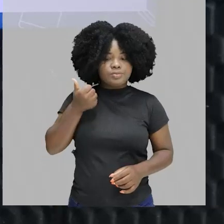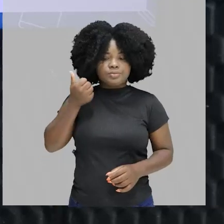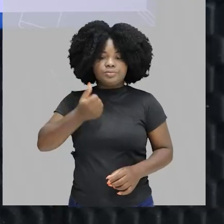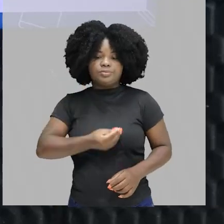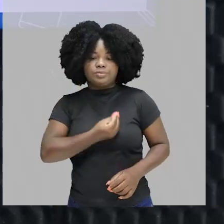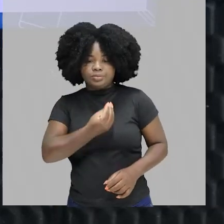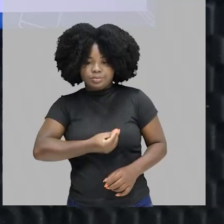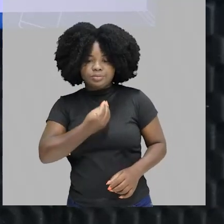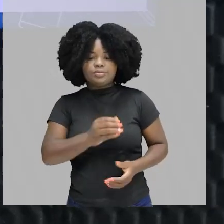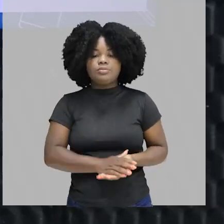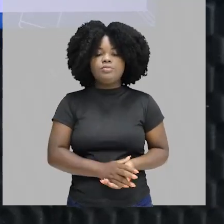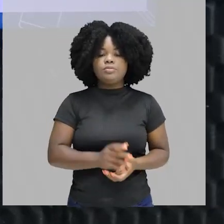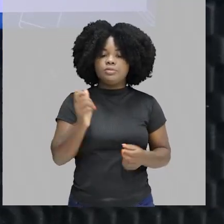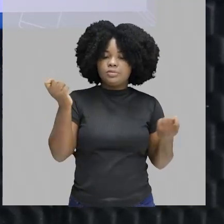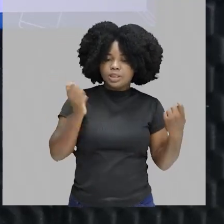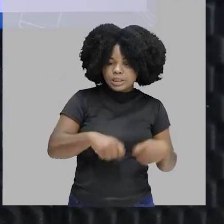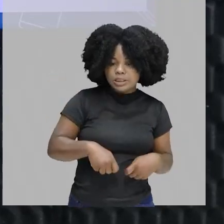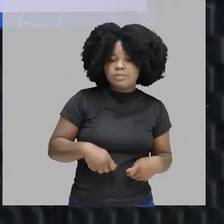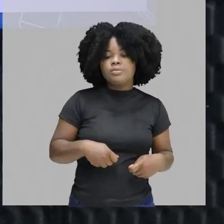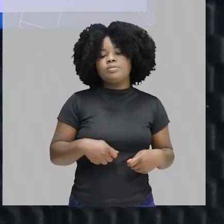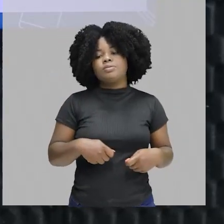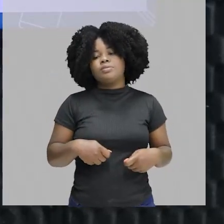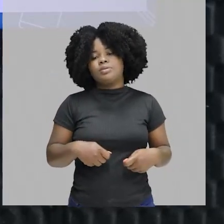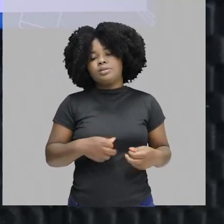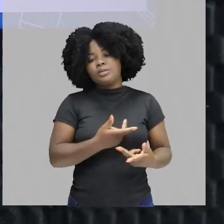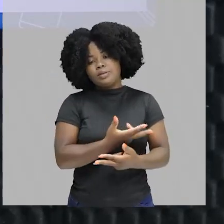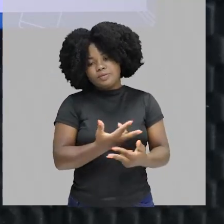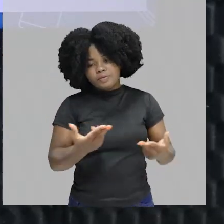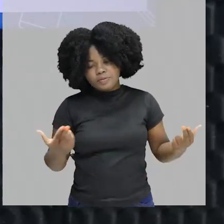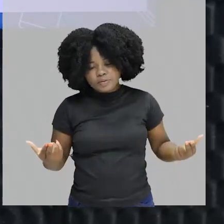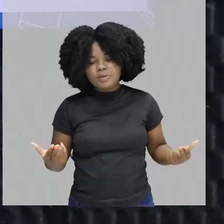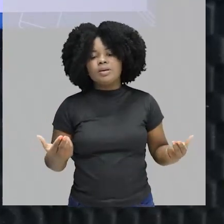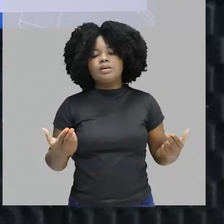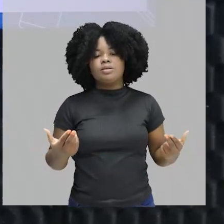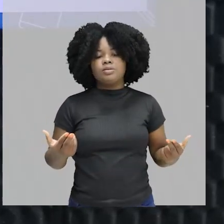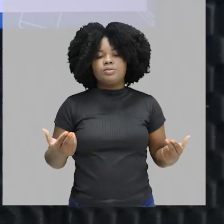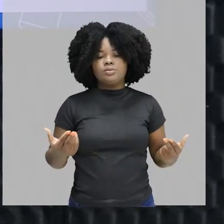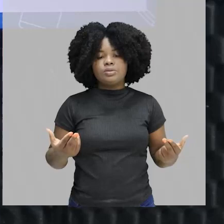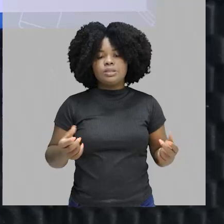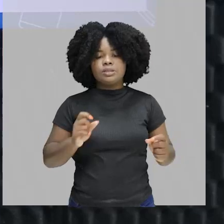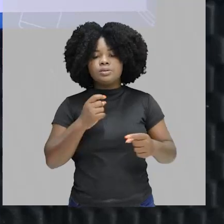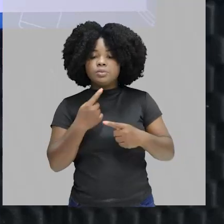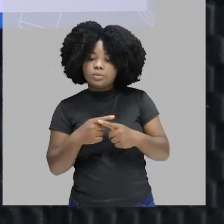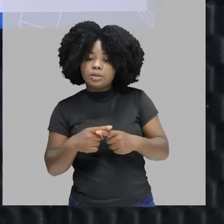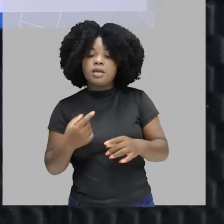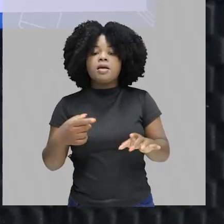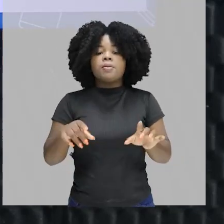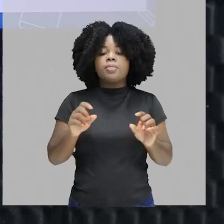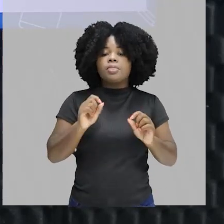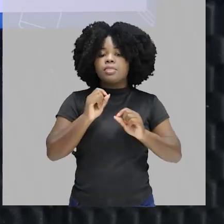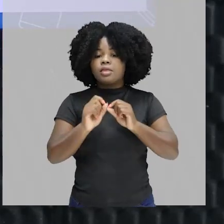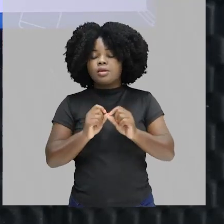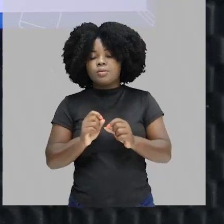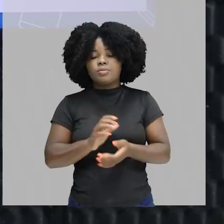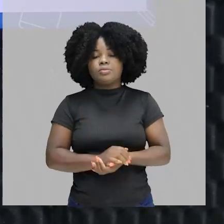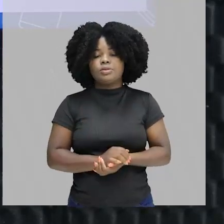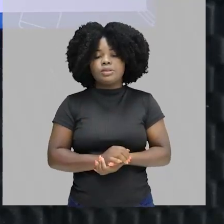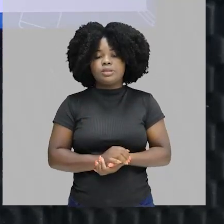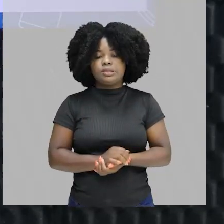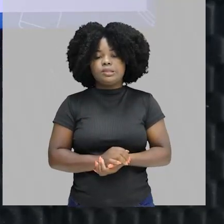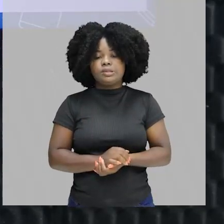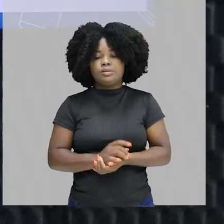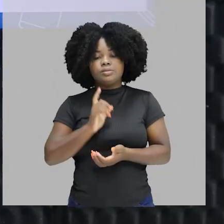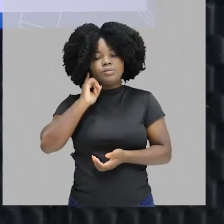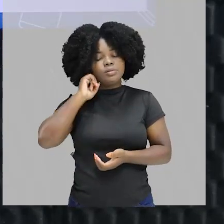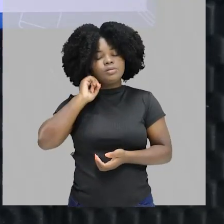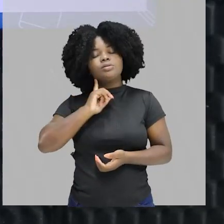ela pode ser repercutida em variados aspectos, tá? Então nós temos aí as migrações, elas vão ocorrer de forma espontânea,